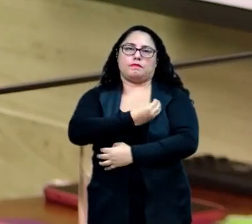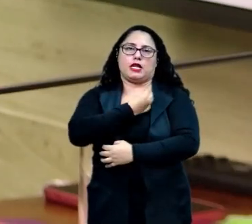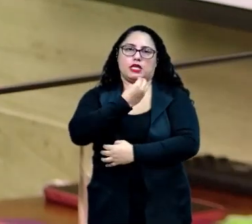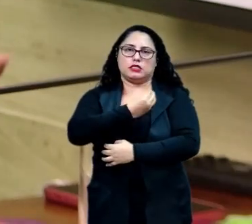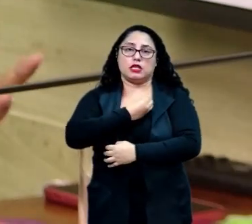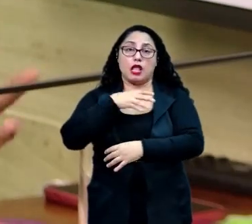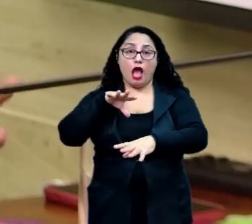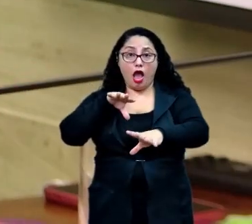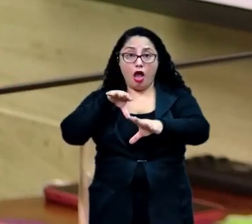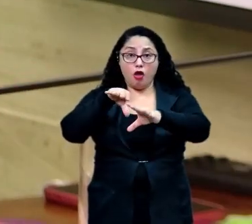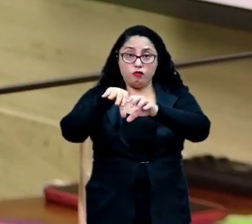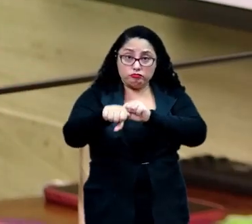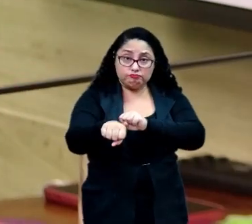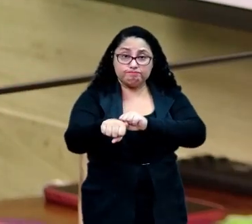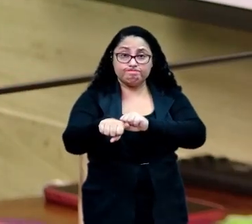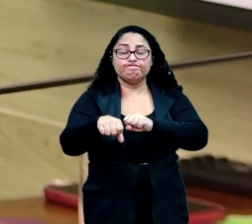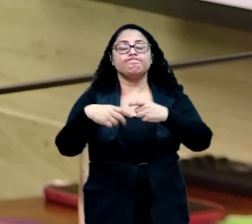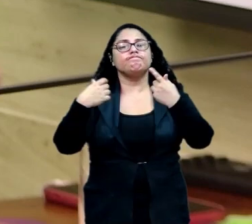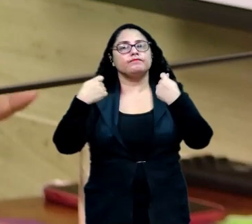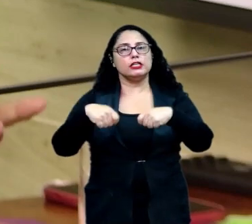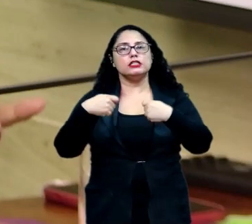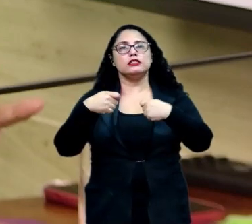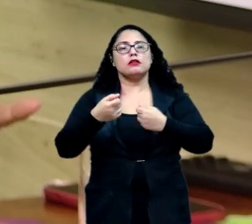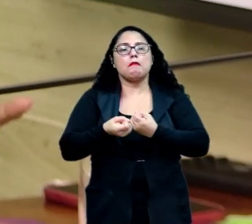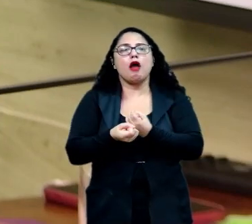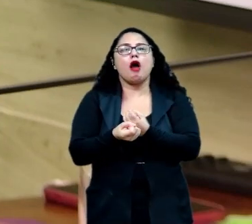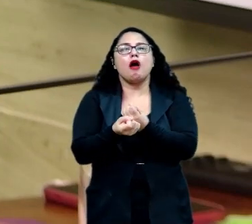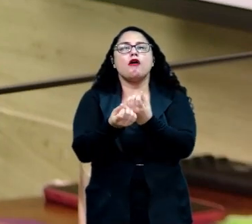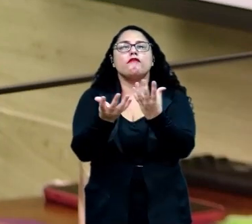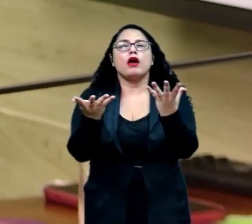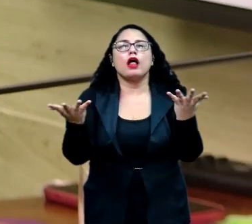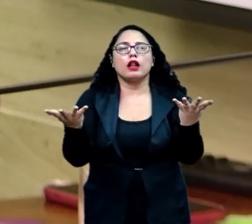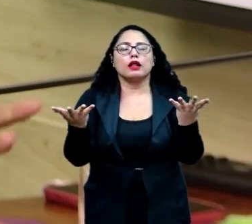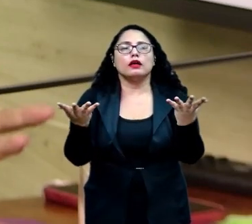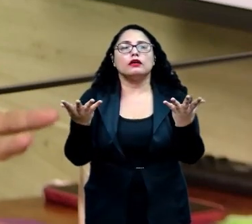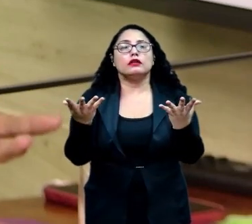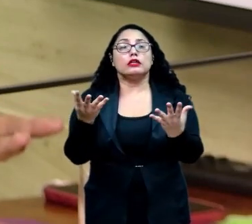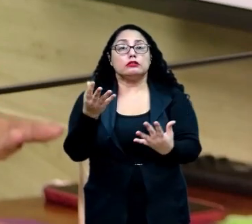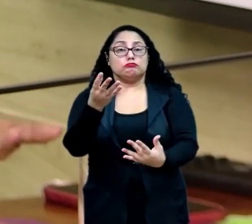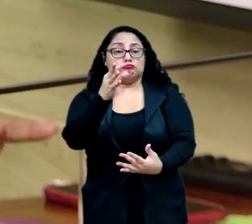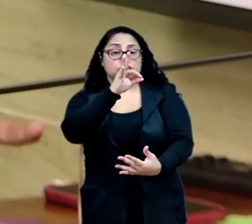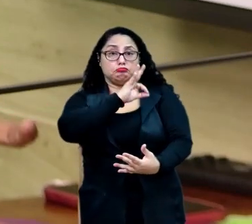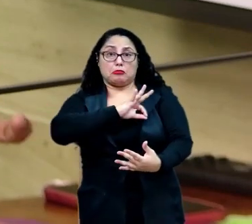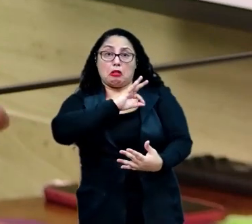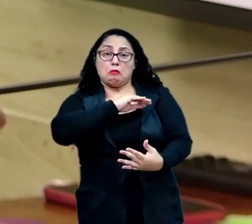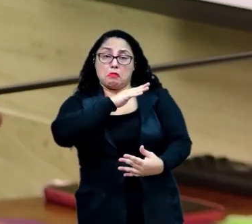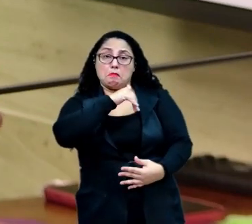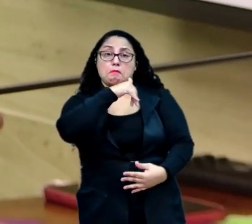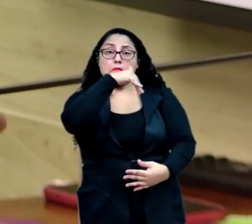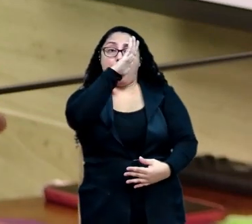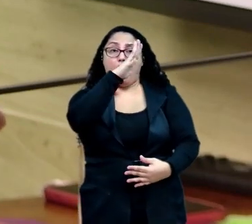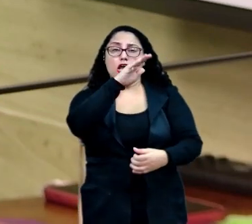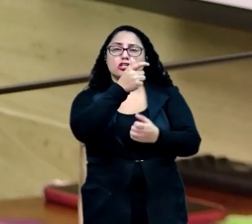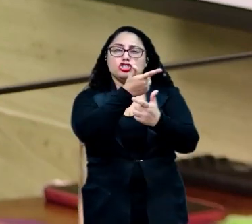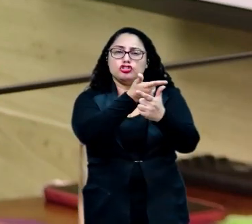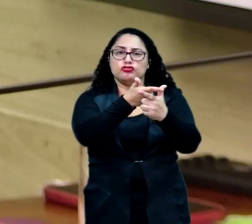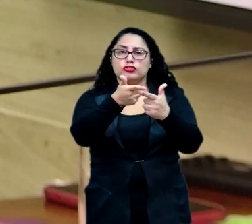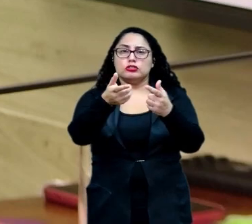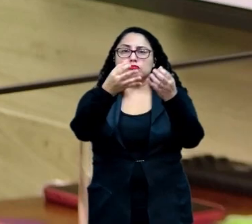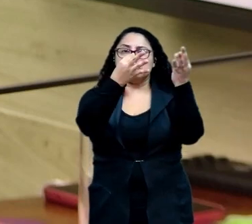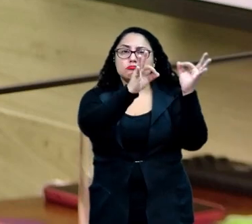a formação tem que ser mais ofertada e a renda também tem que ser mais